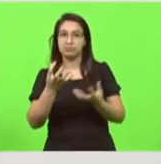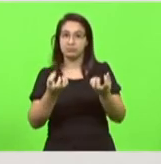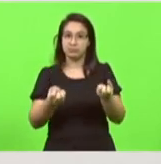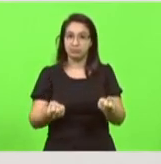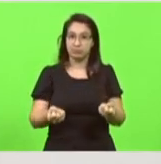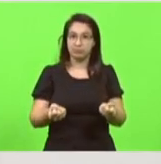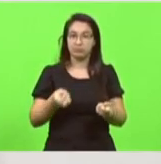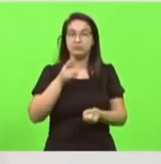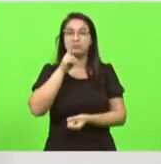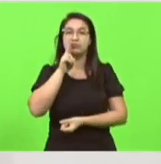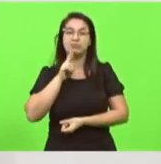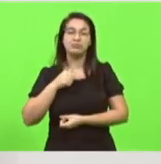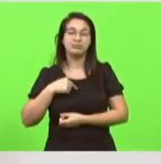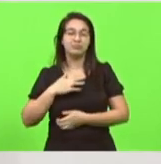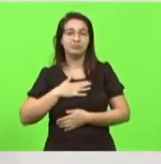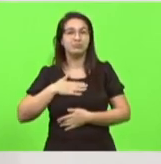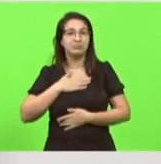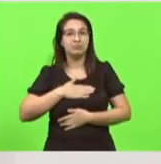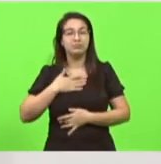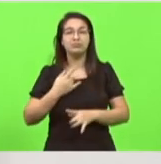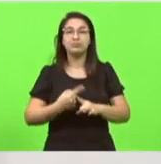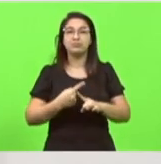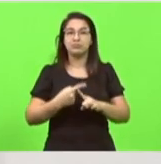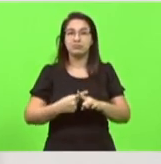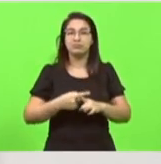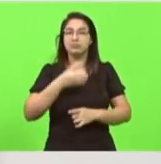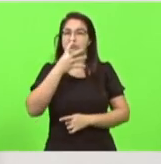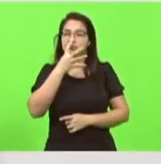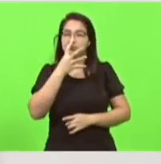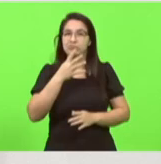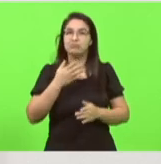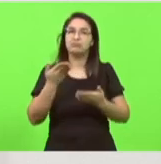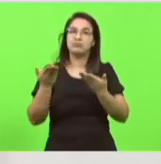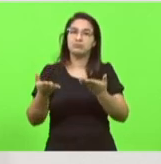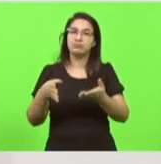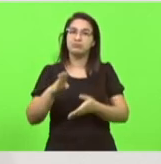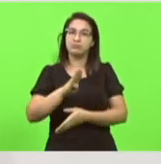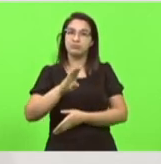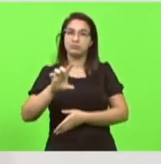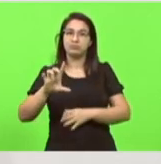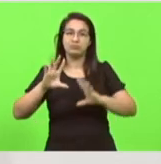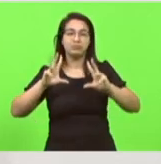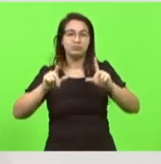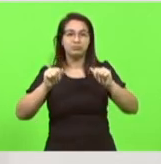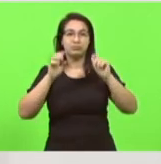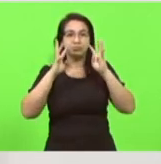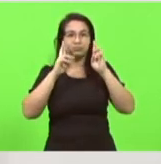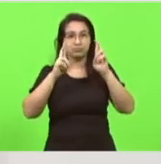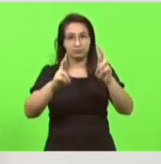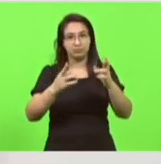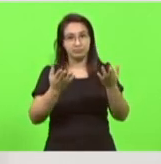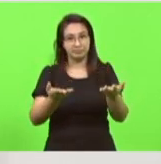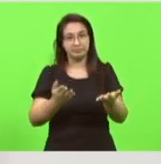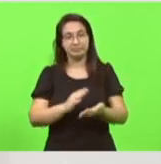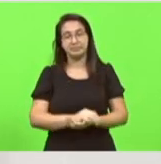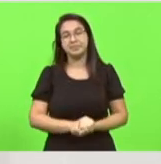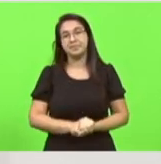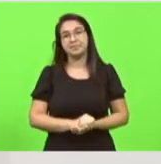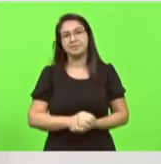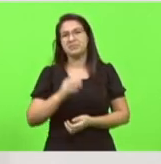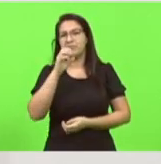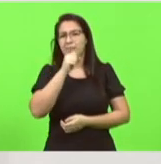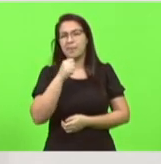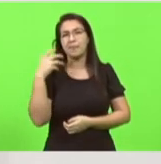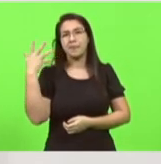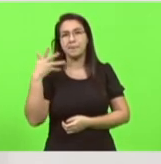uma grande satisfação, porque é uma pessoa muito querida, muito elogiada em Blumenau e tem o respeito de todos. Eu gostaria apenas de falar muito brevemente a